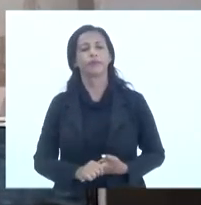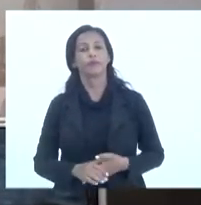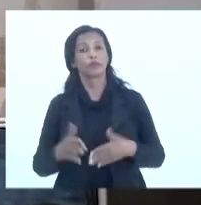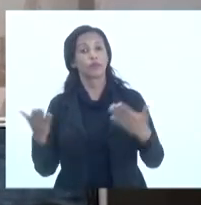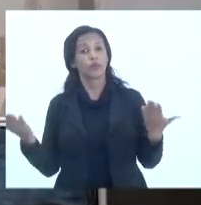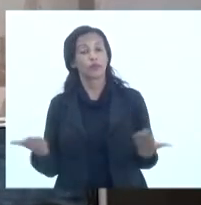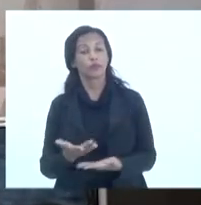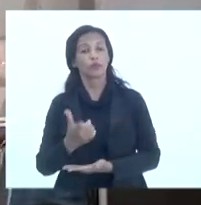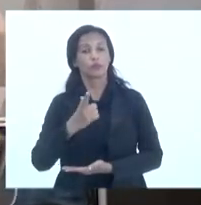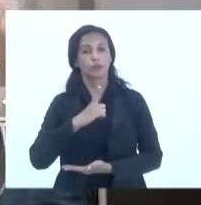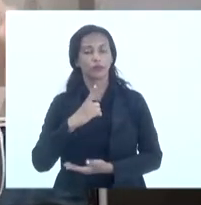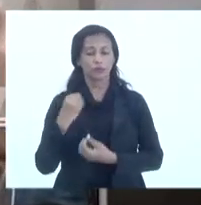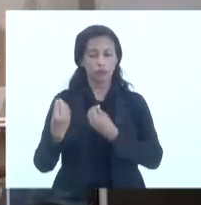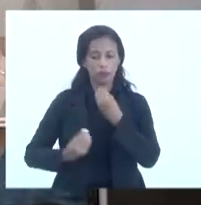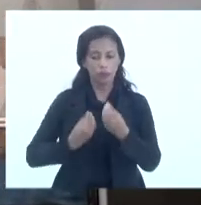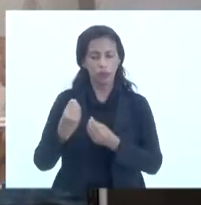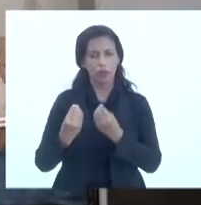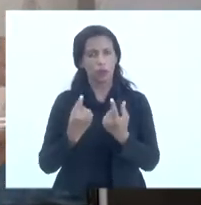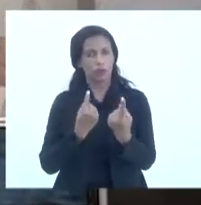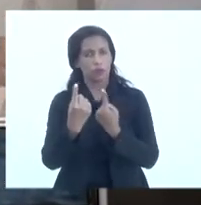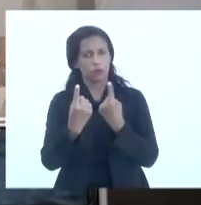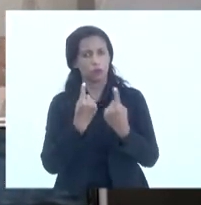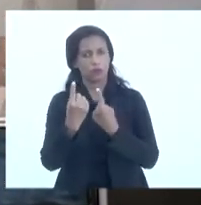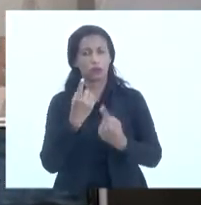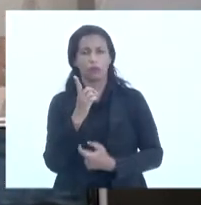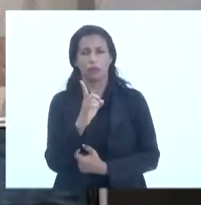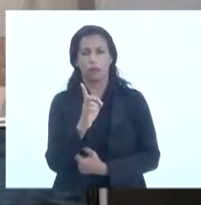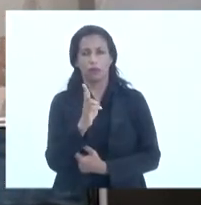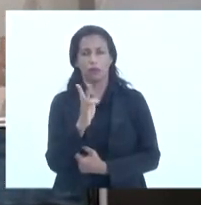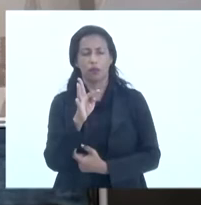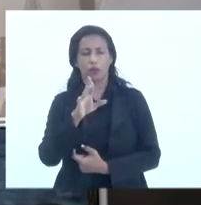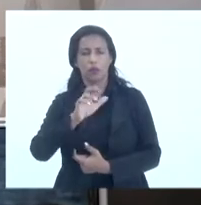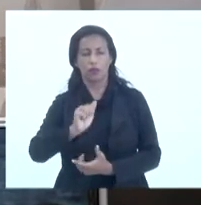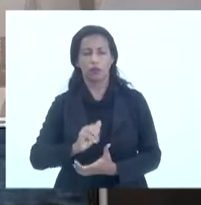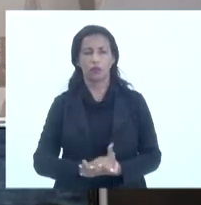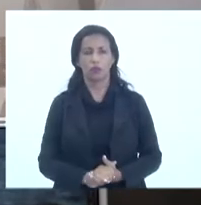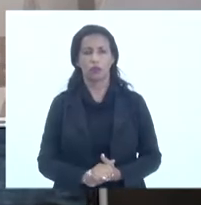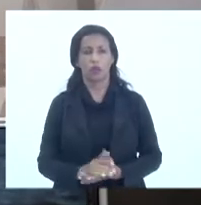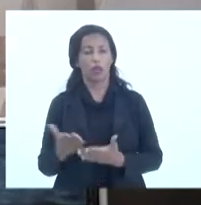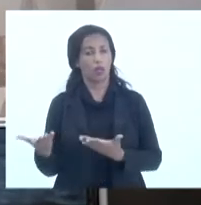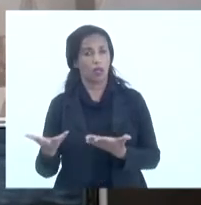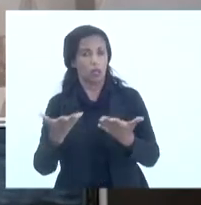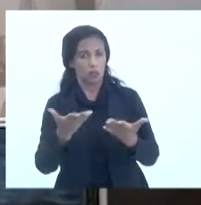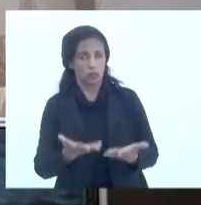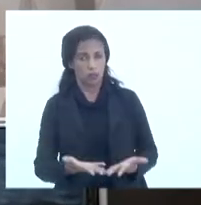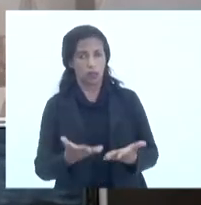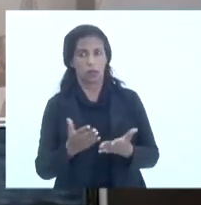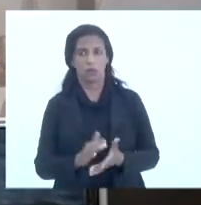hoje a gente tem, quando nós temos a Dutra, e hoje a Dutra, além de ser